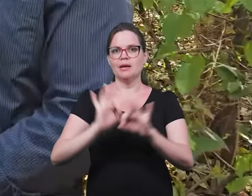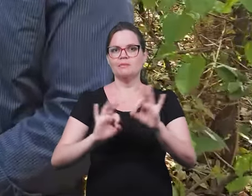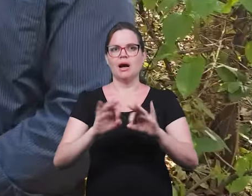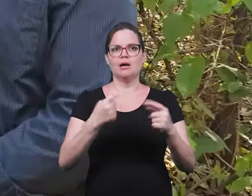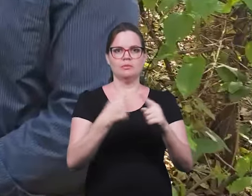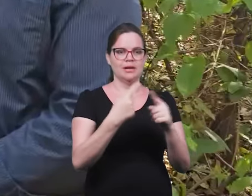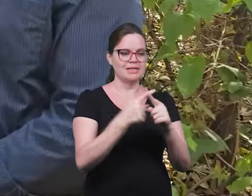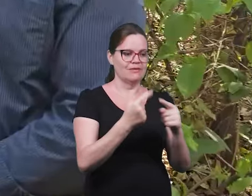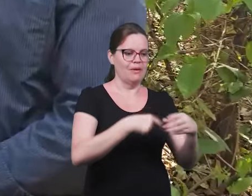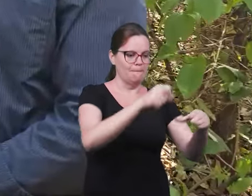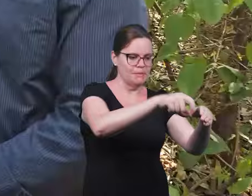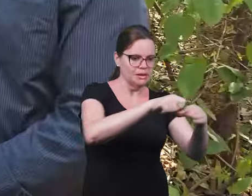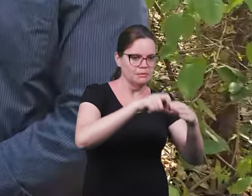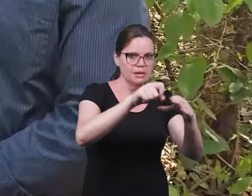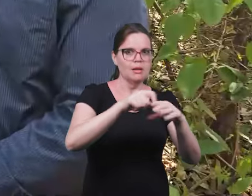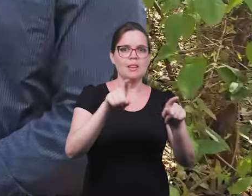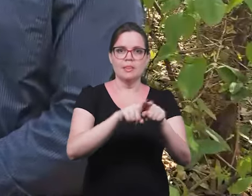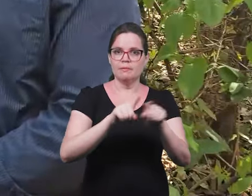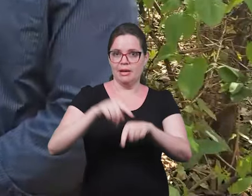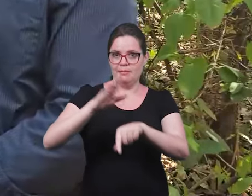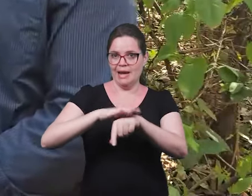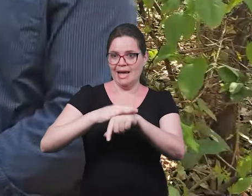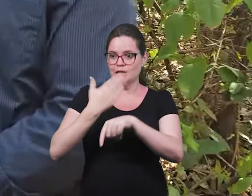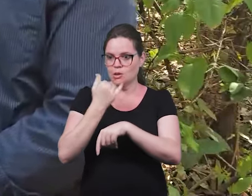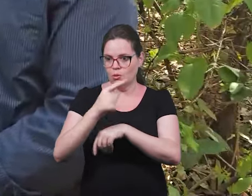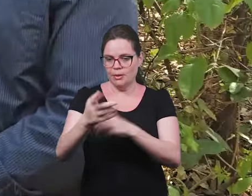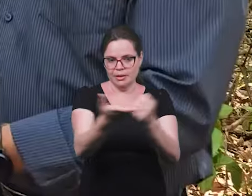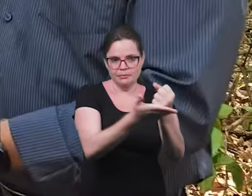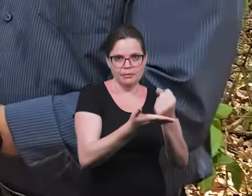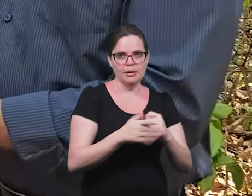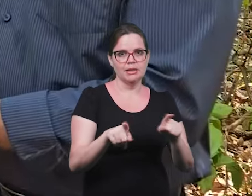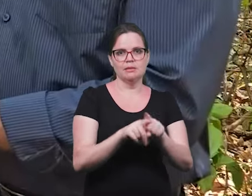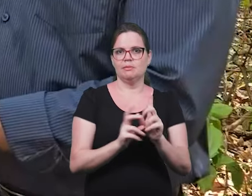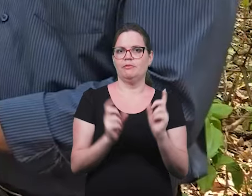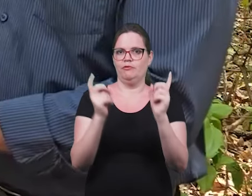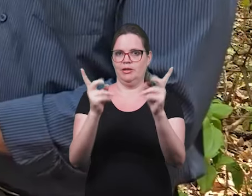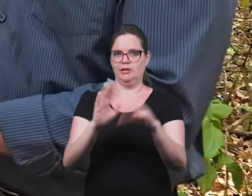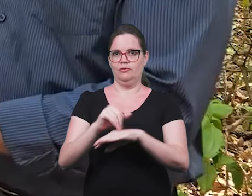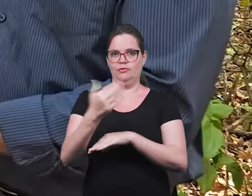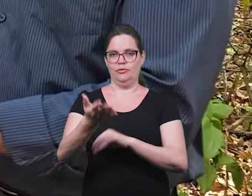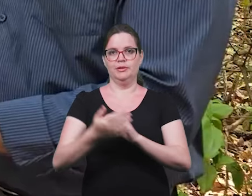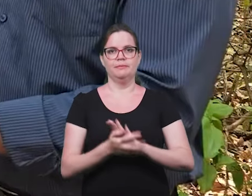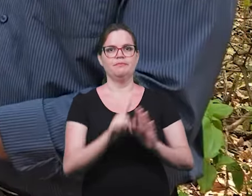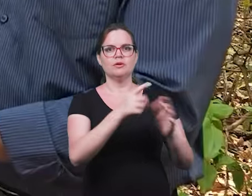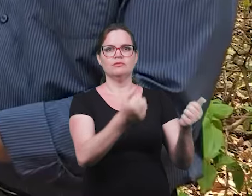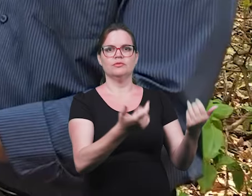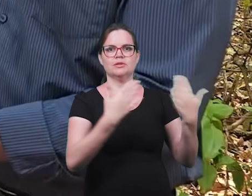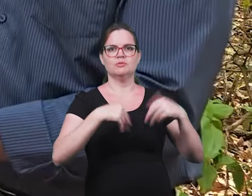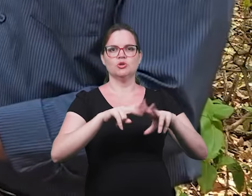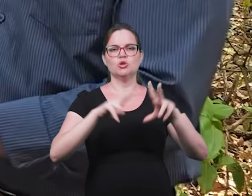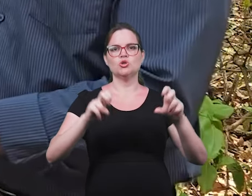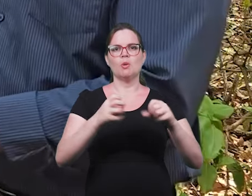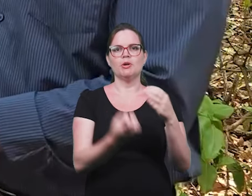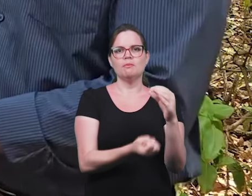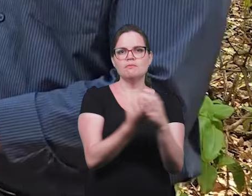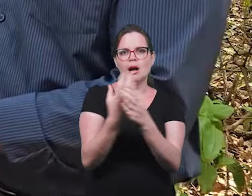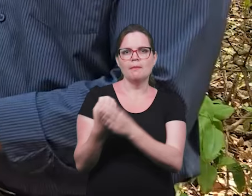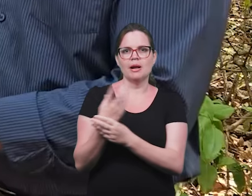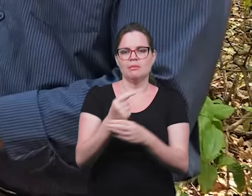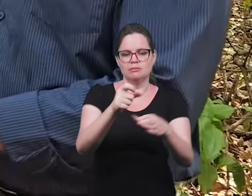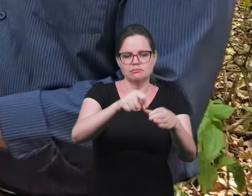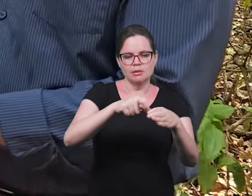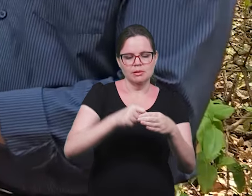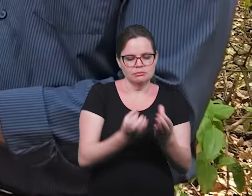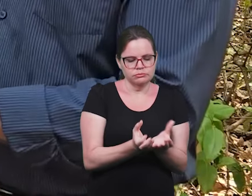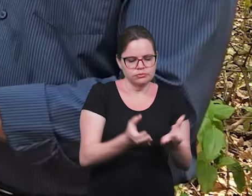retirada e armazenamento de sementes para comercializar essas sementes para a produção de mudas. A senhora comentou sobre a produção de mudas, né, coleta de